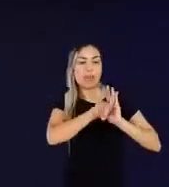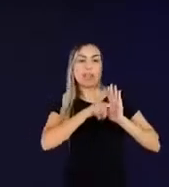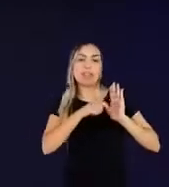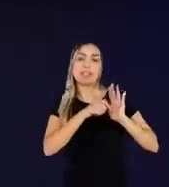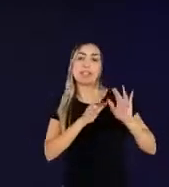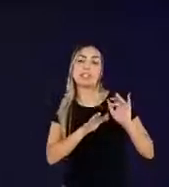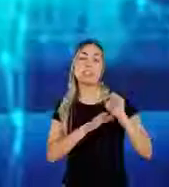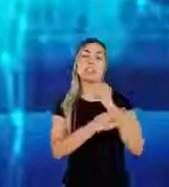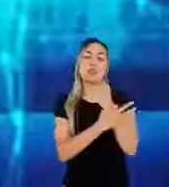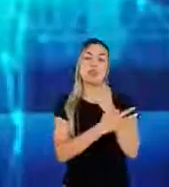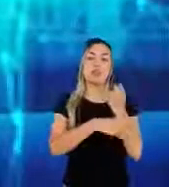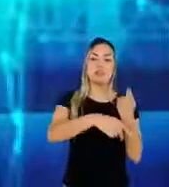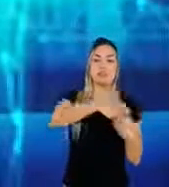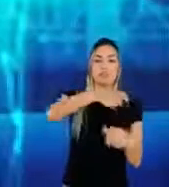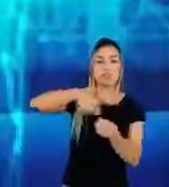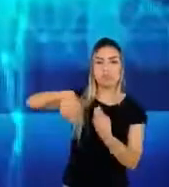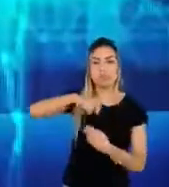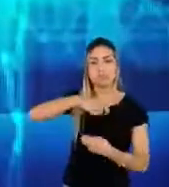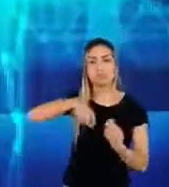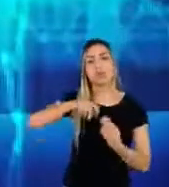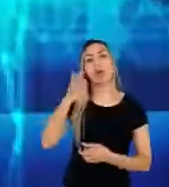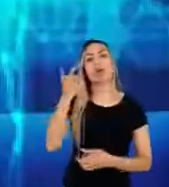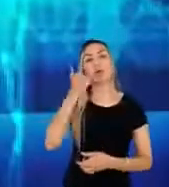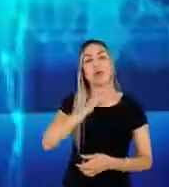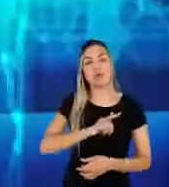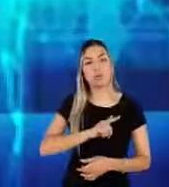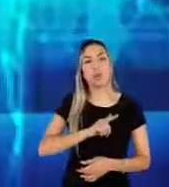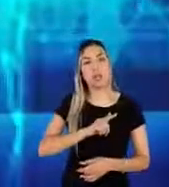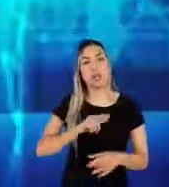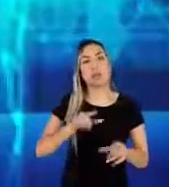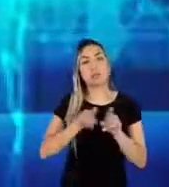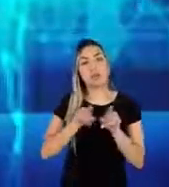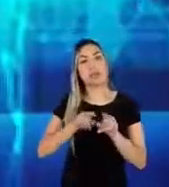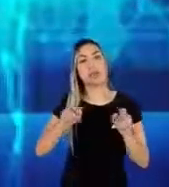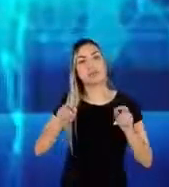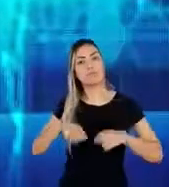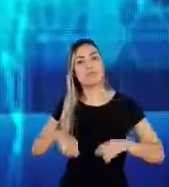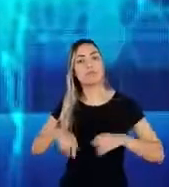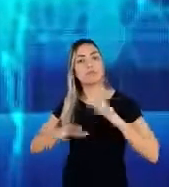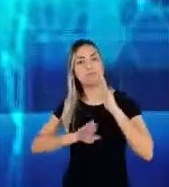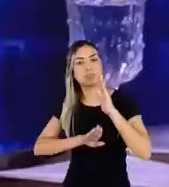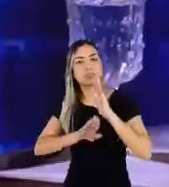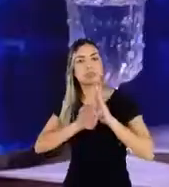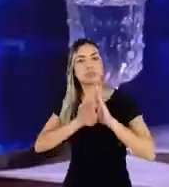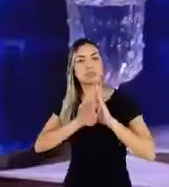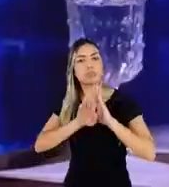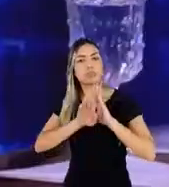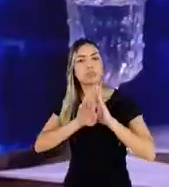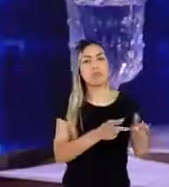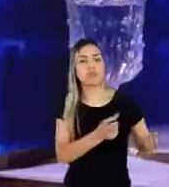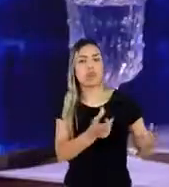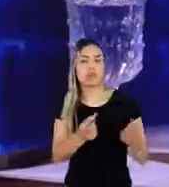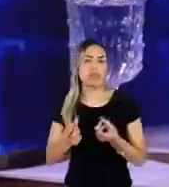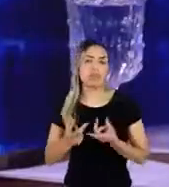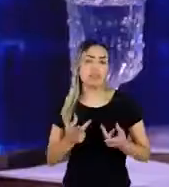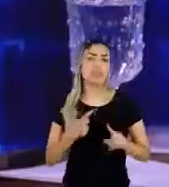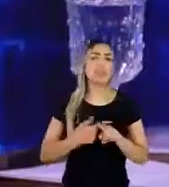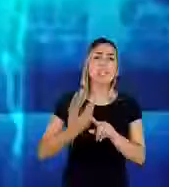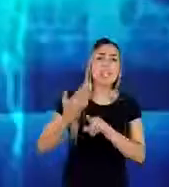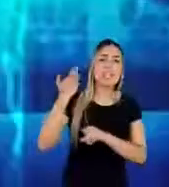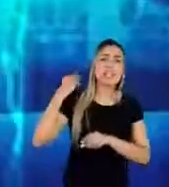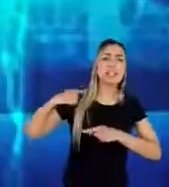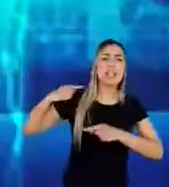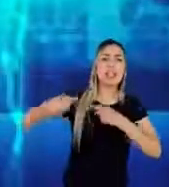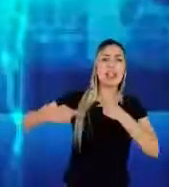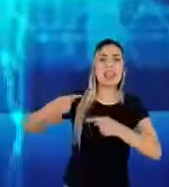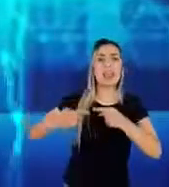Livre, e isso desponta como um vetor para avançar no comercializador varejista, porque havia toda aquela discussão de quem